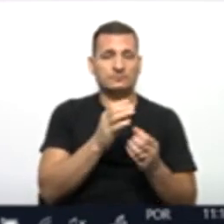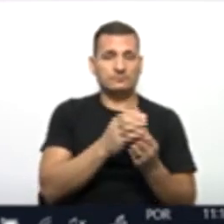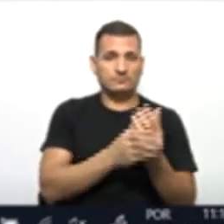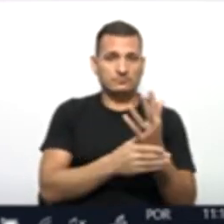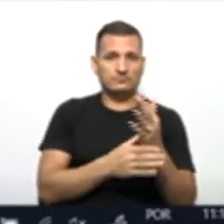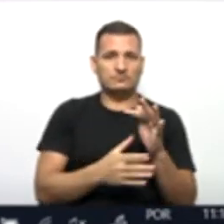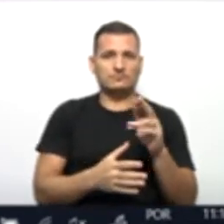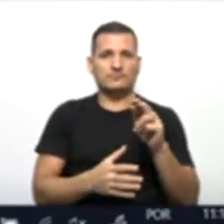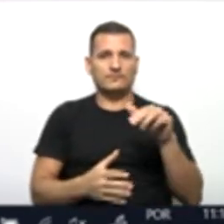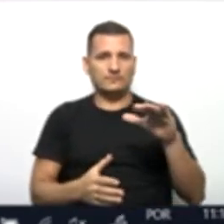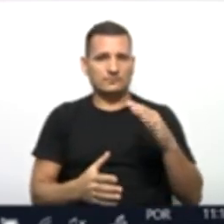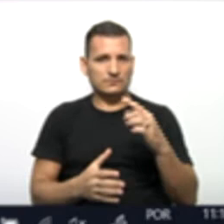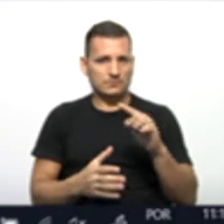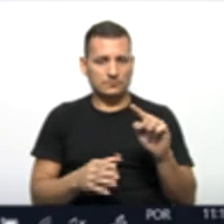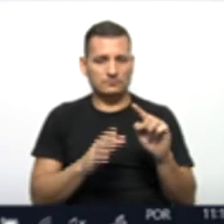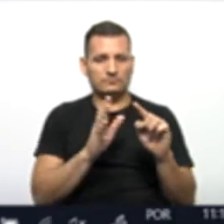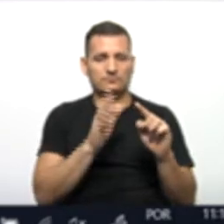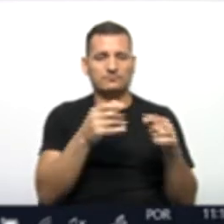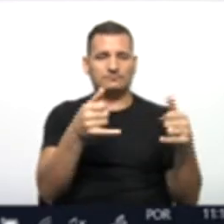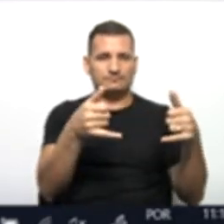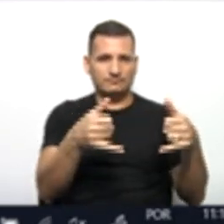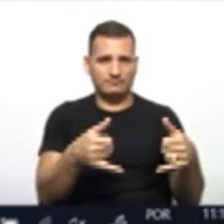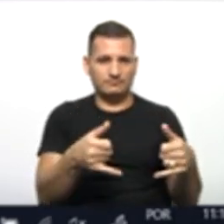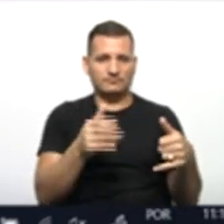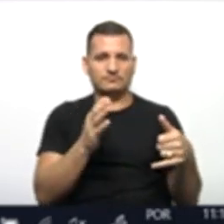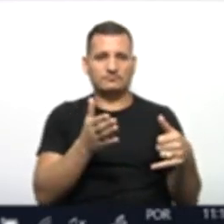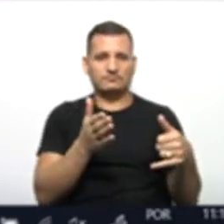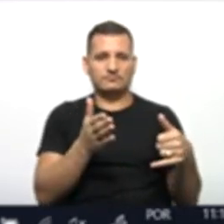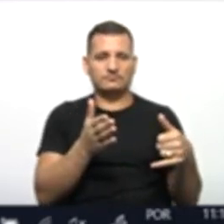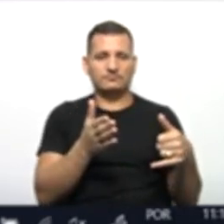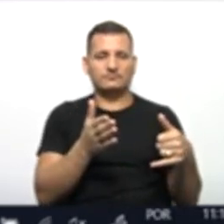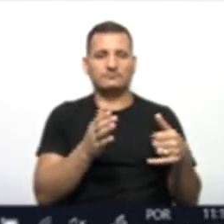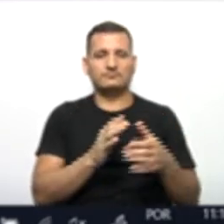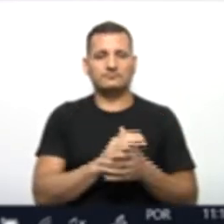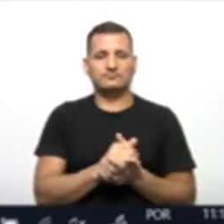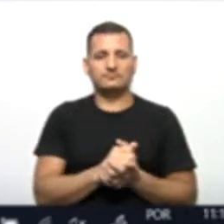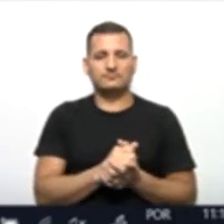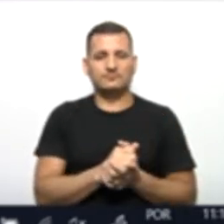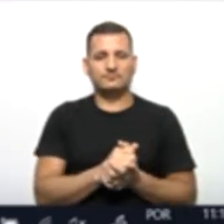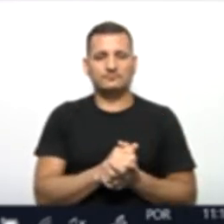criei a tabela voltar aqui pro arquivo